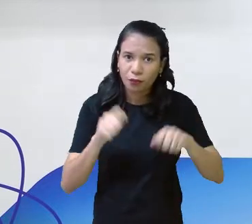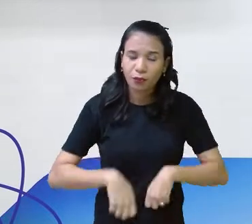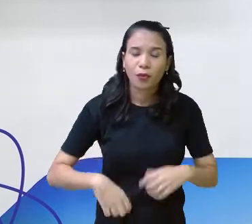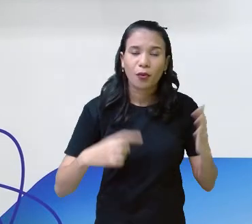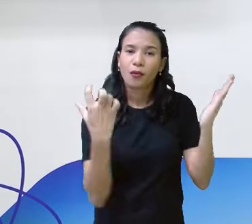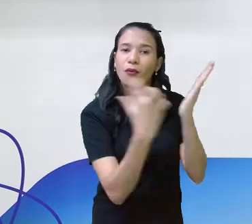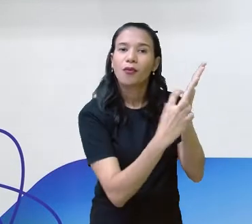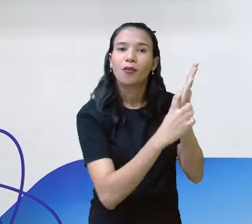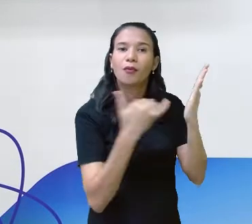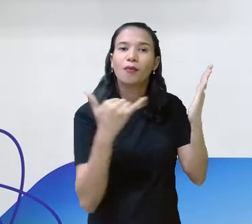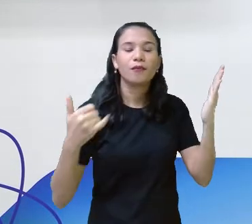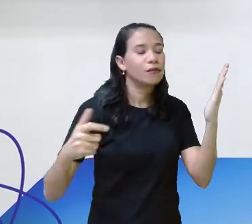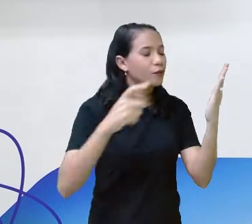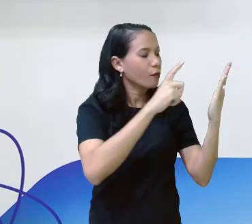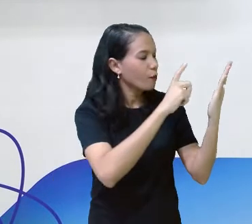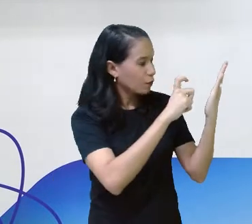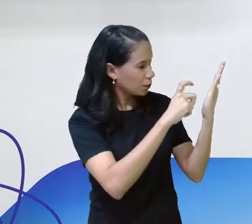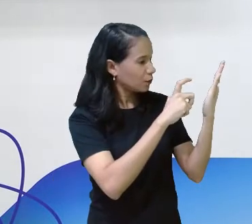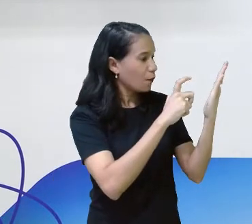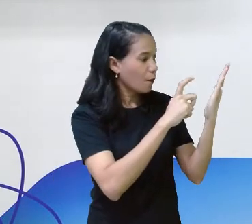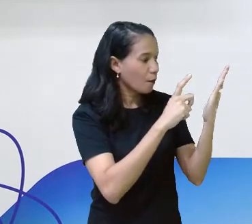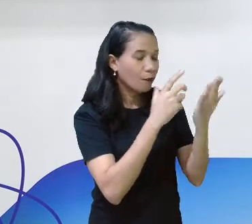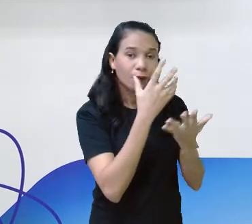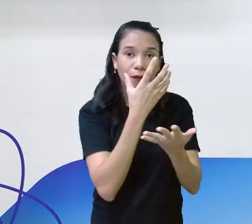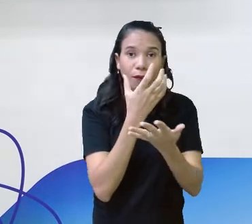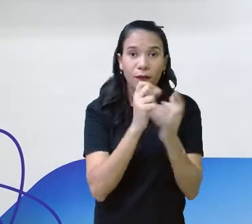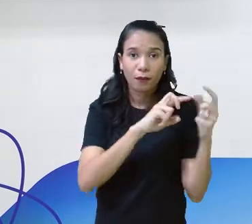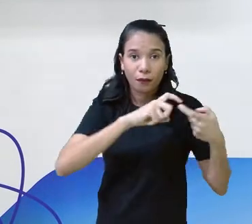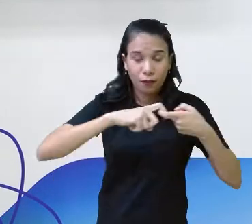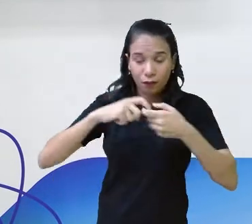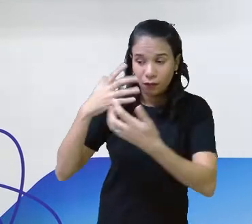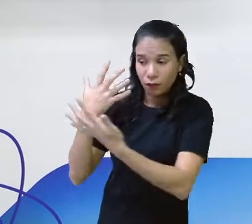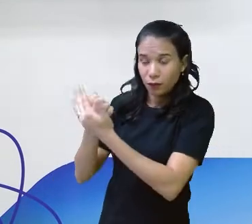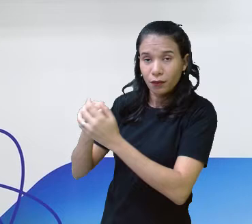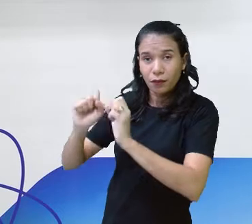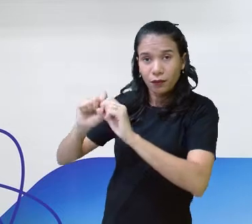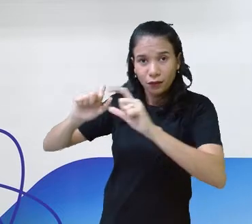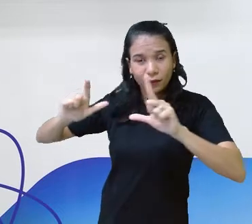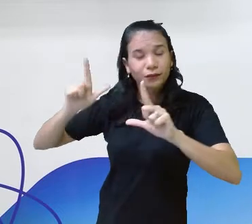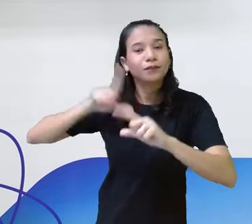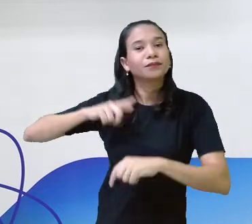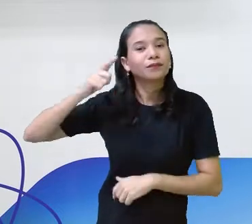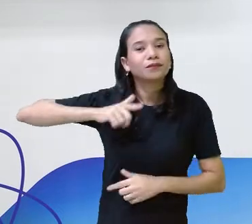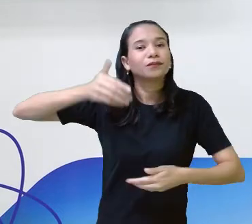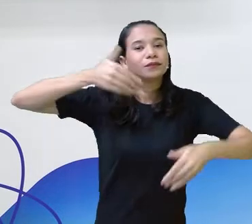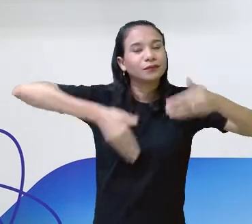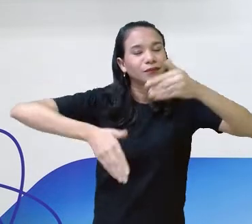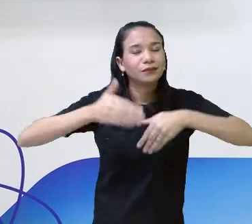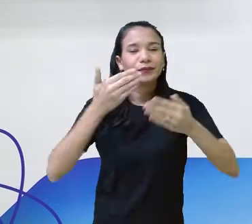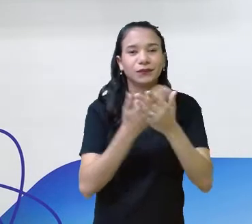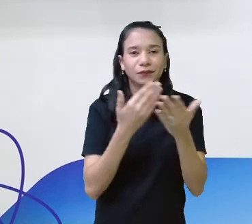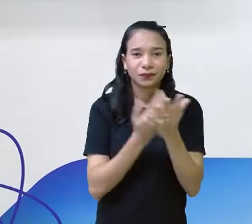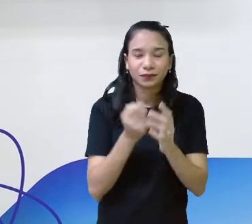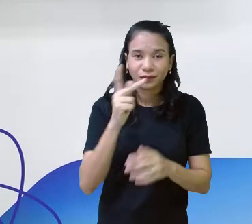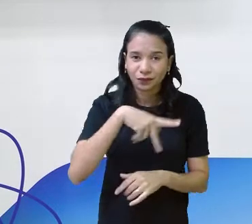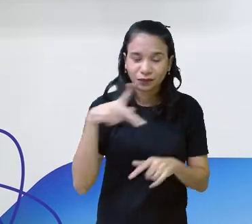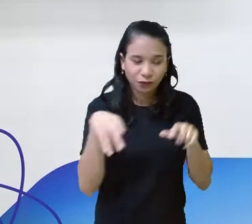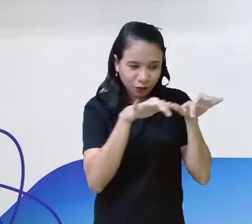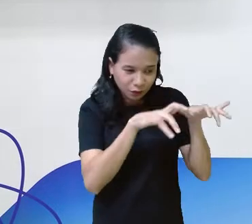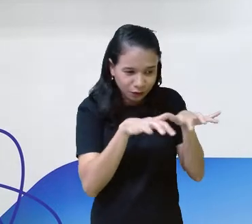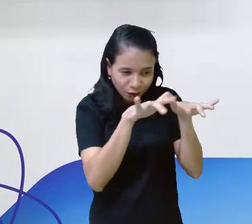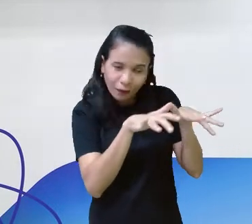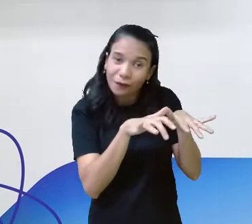vai apontar a câmera do seu celular, vai baixar o aplicativo, vai participar da aula, vai interagir. A professora Kedma está